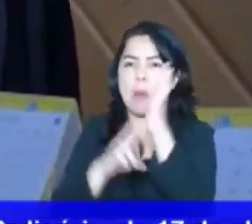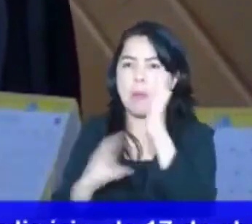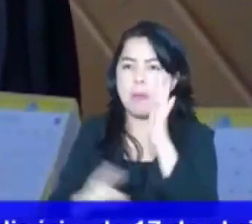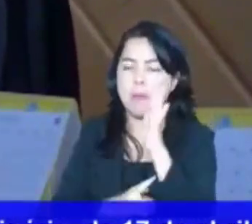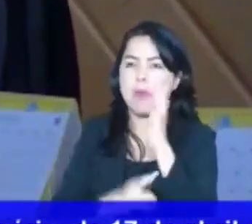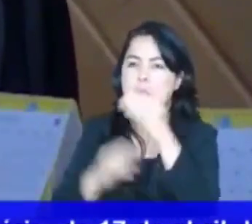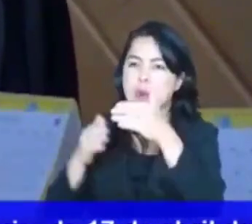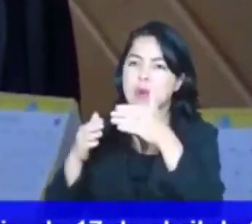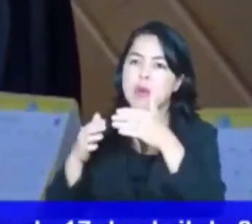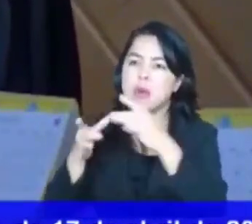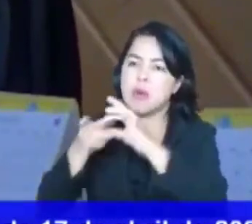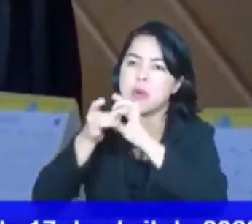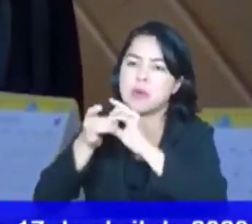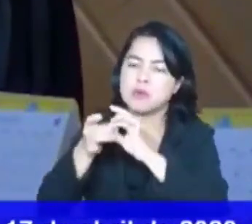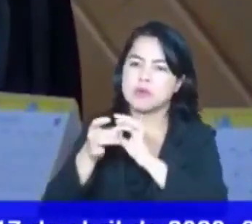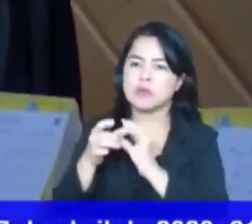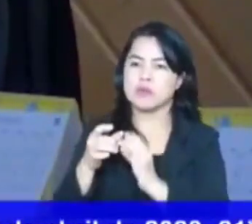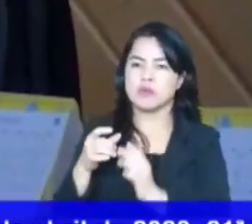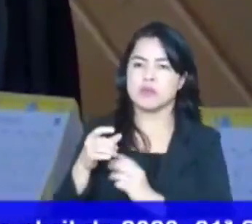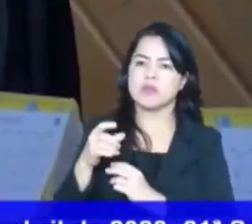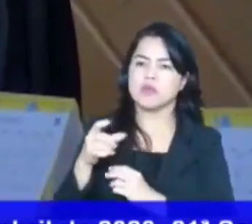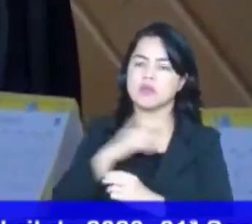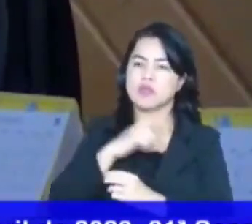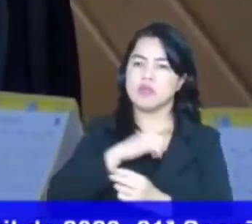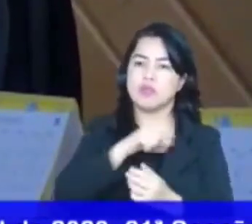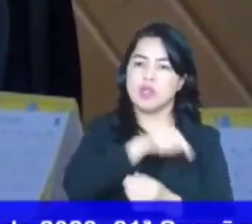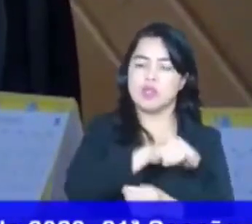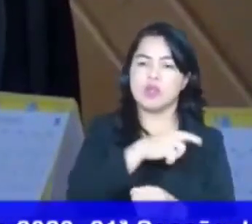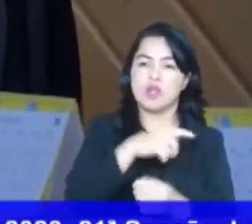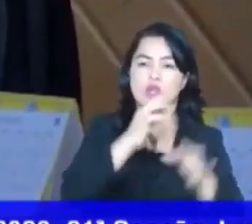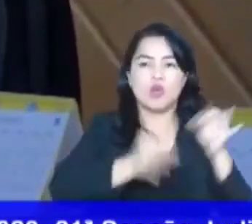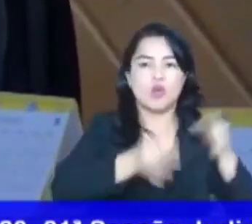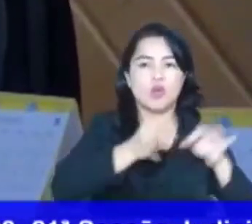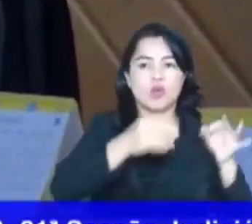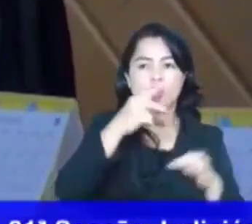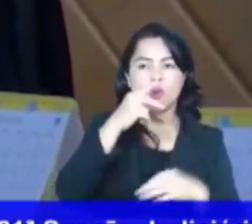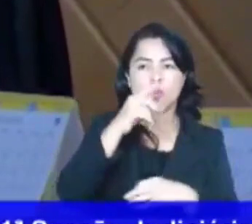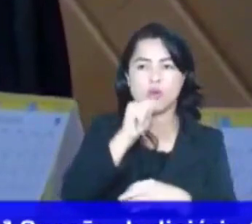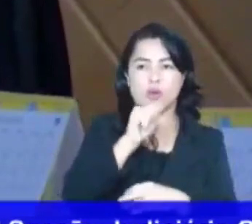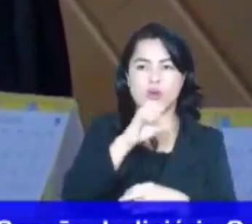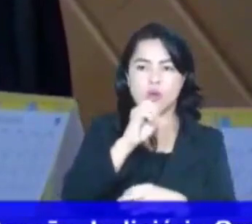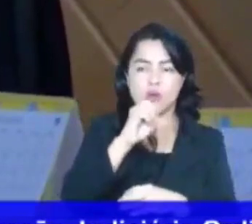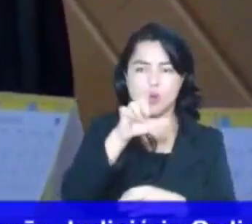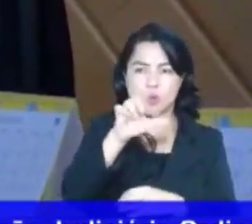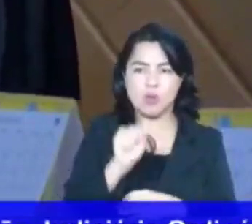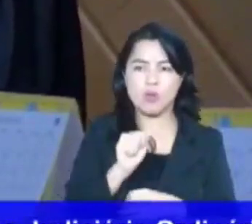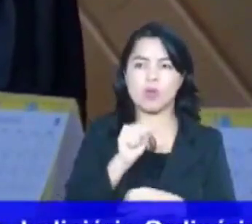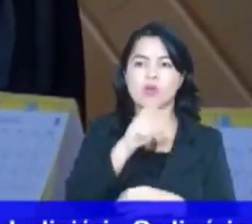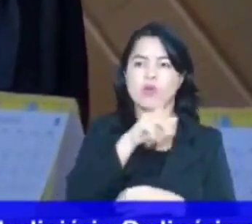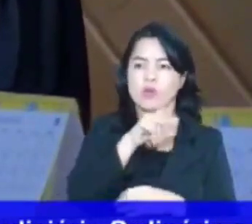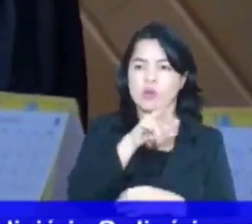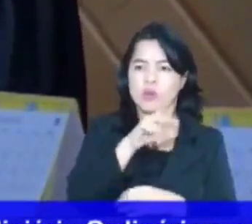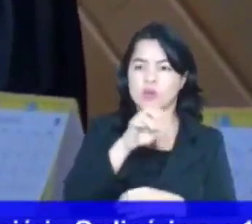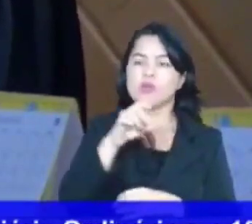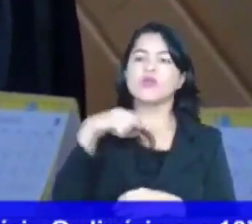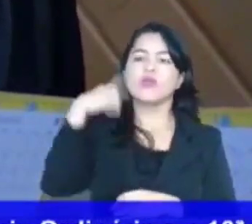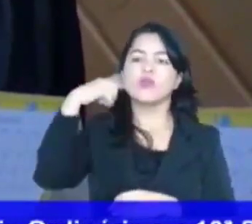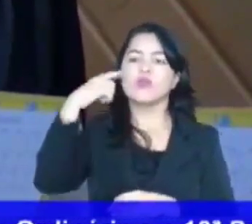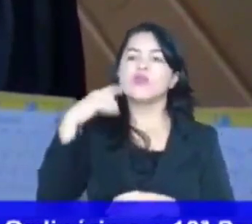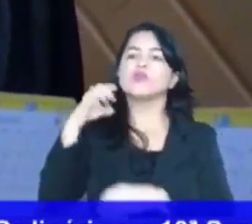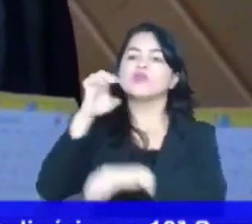nenhuma circunstância entre o fato da juíza Paola ser irmã de um deputado estadual que concorreu